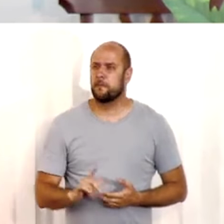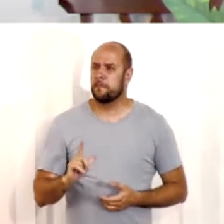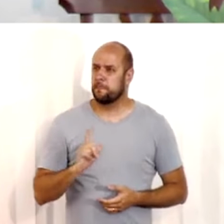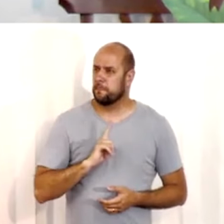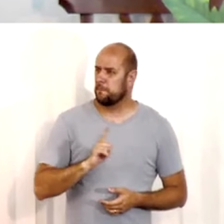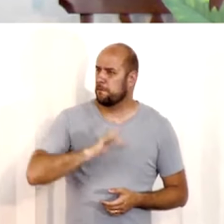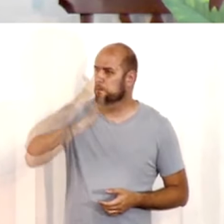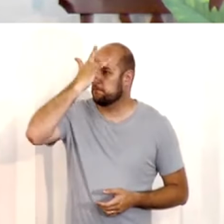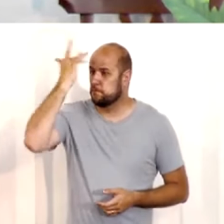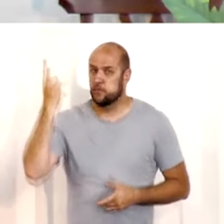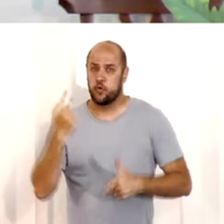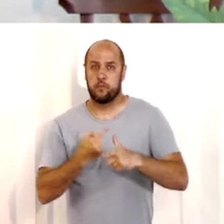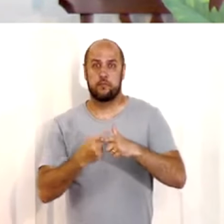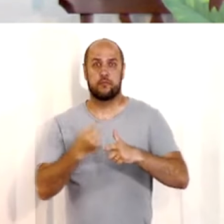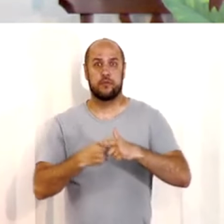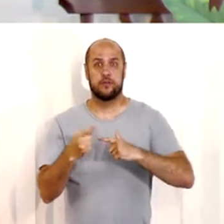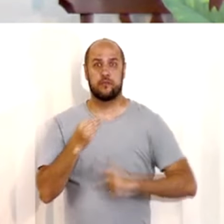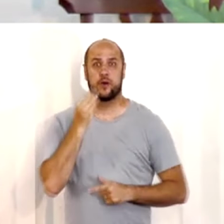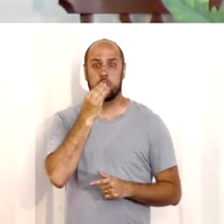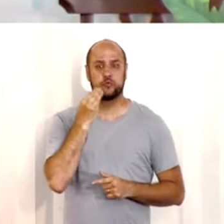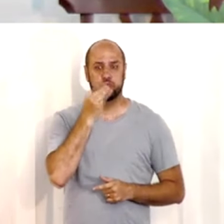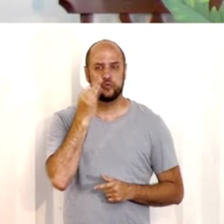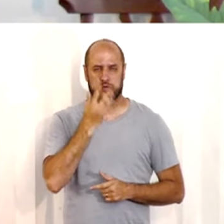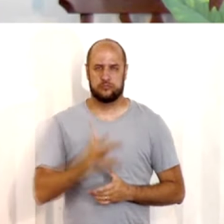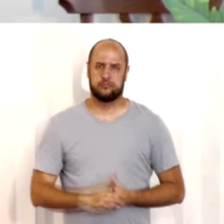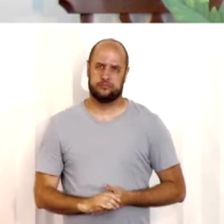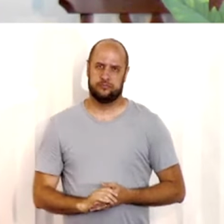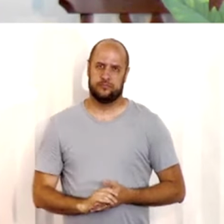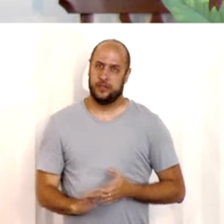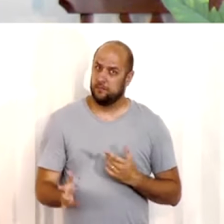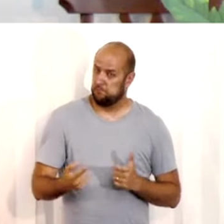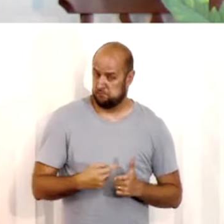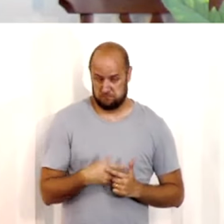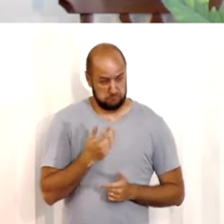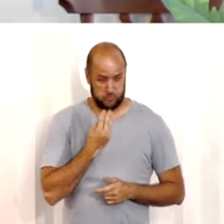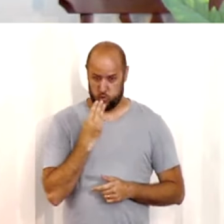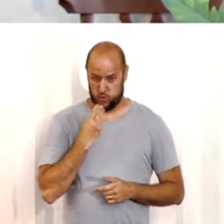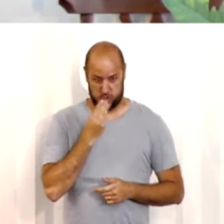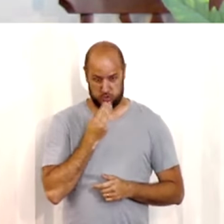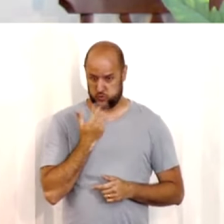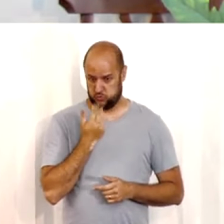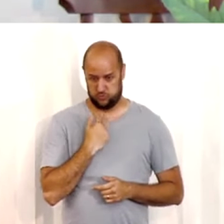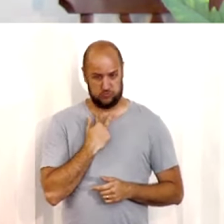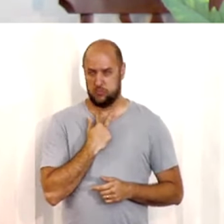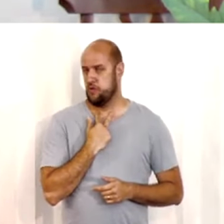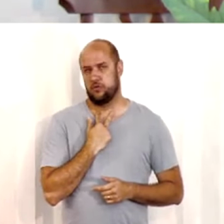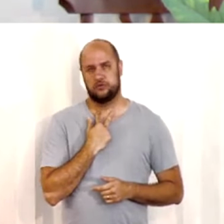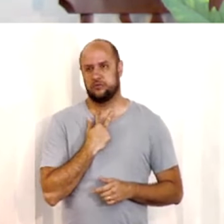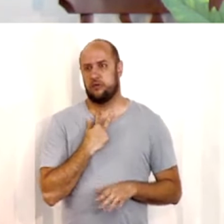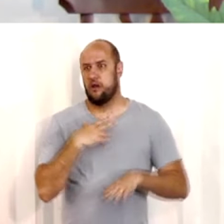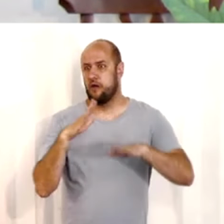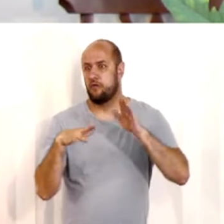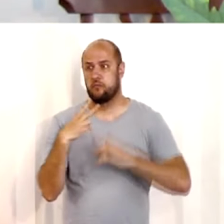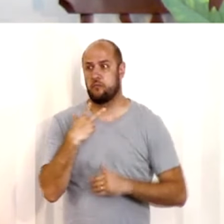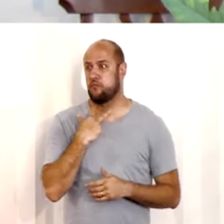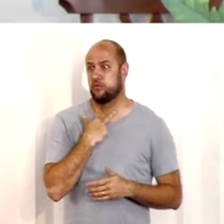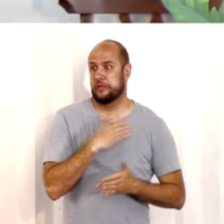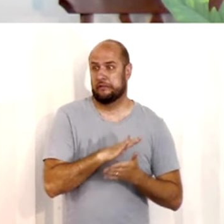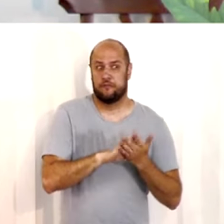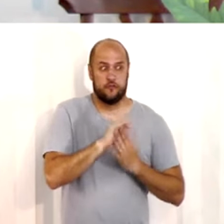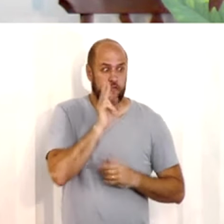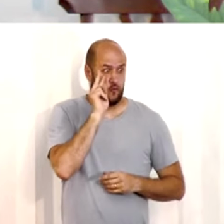diabéticos entre nós. Diabéticos não podem exagerar no açúcar. Alguns não podem nem ver o açúcar,